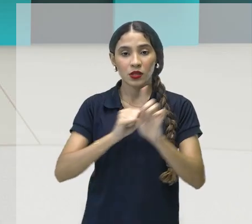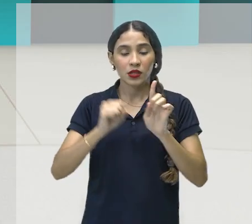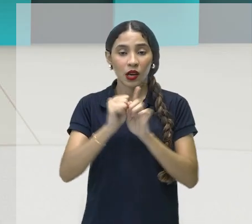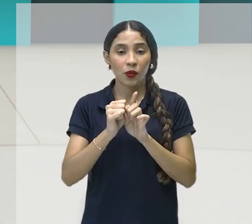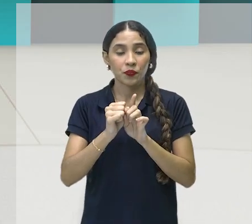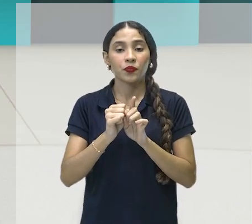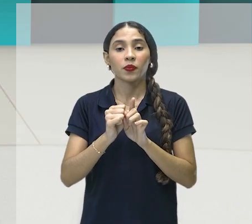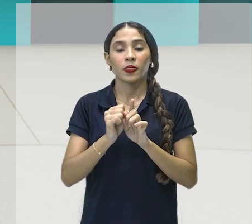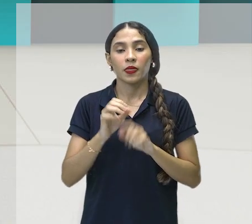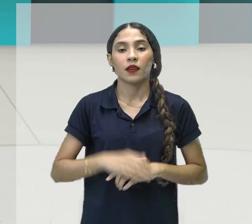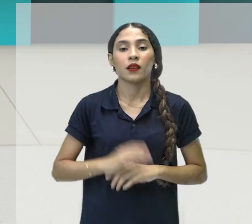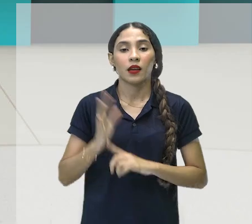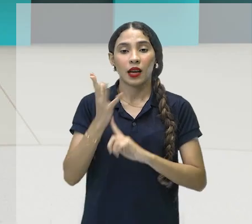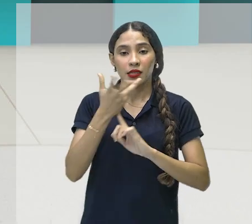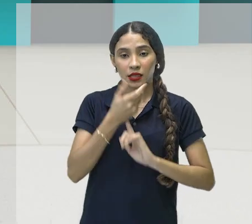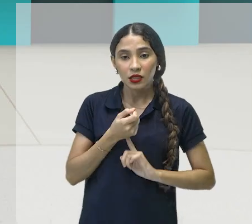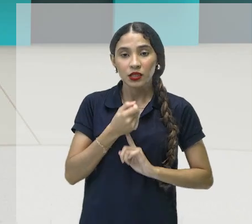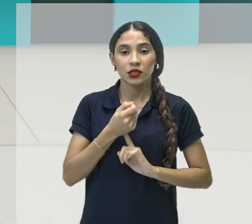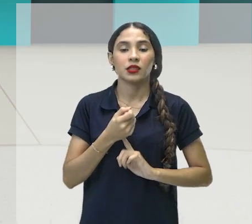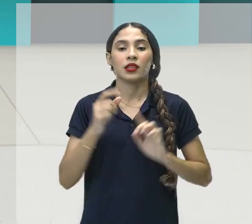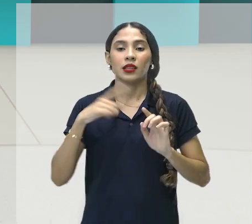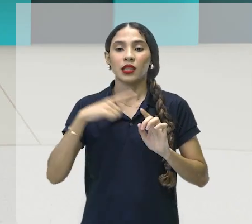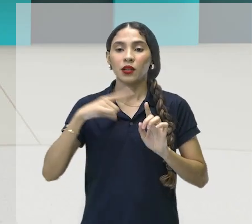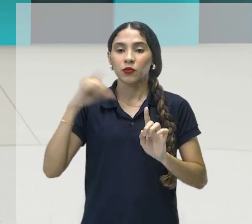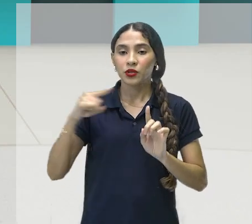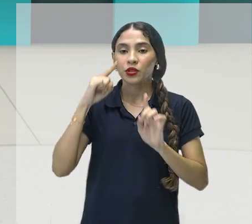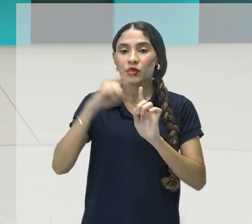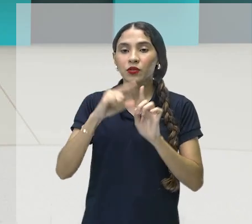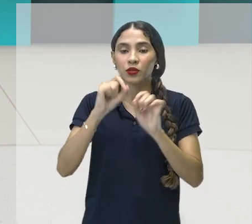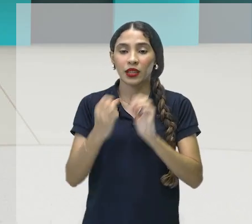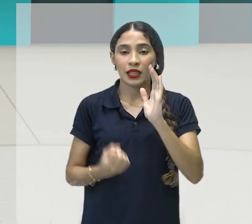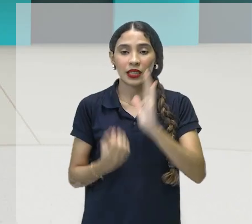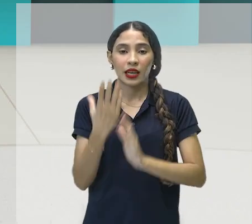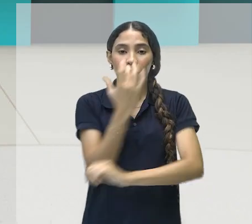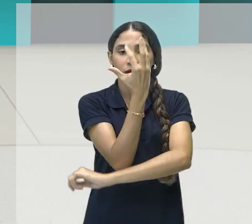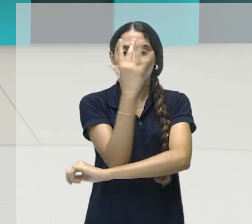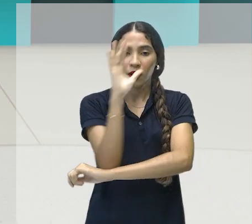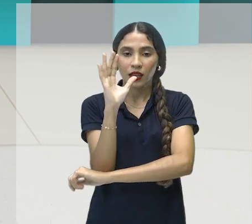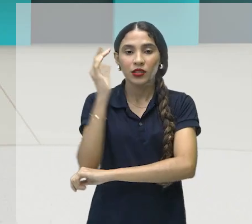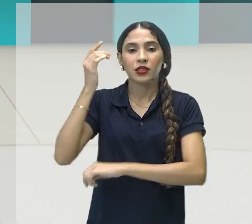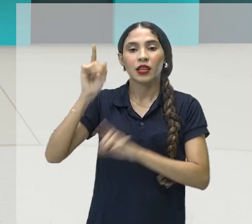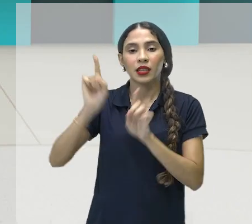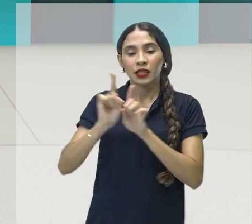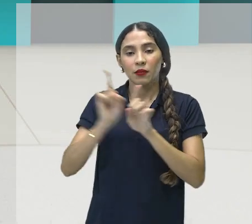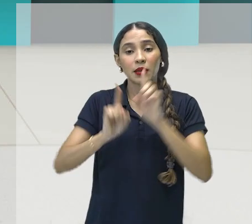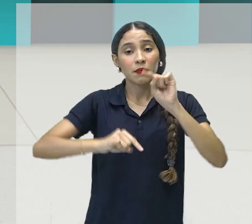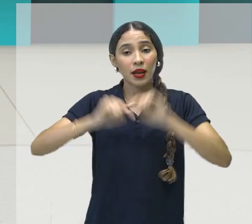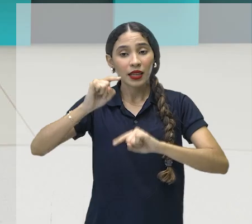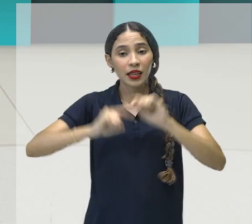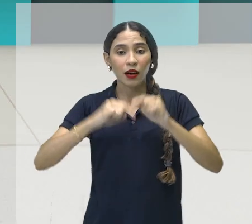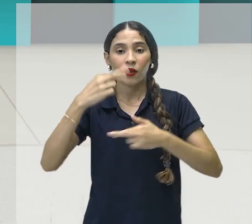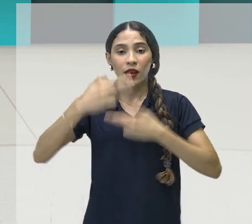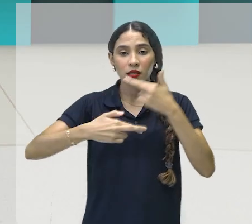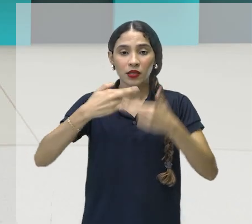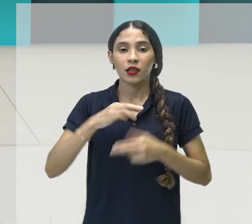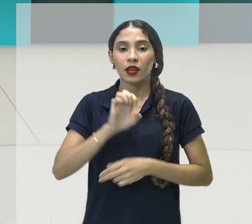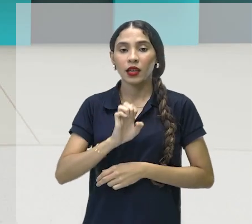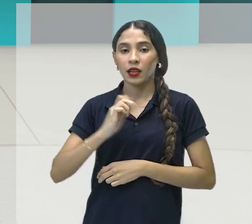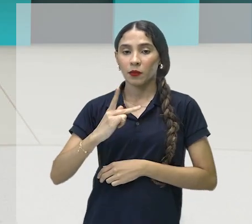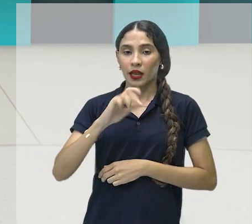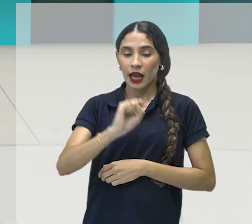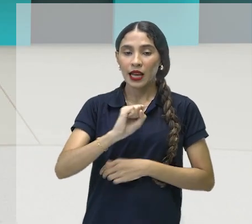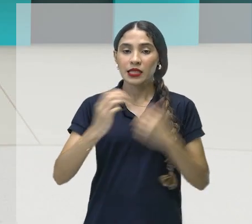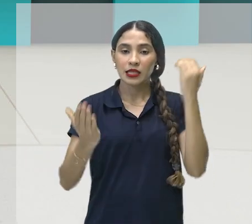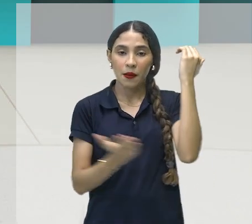social. Suas obras tridimensionais recriam a floresta e materiais reciclados, como